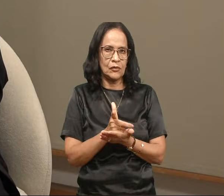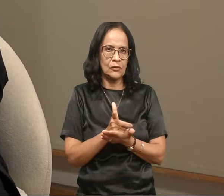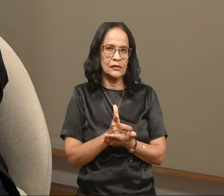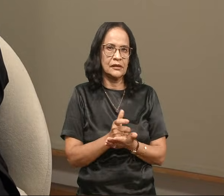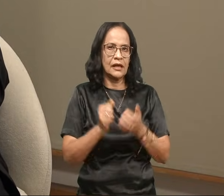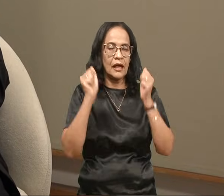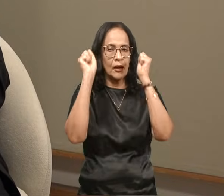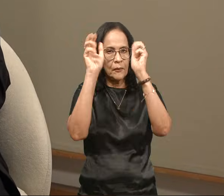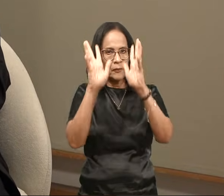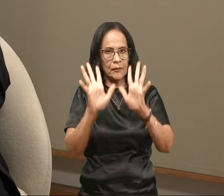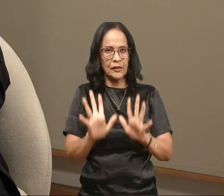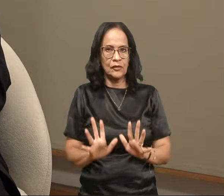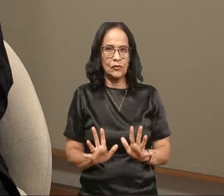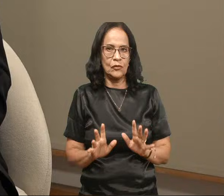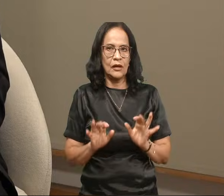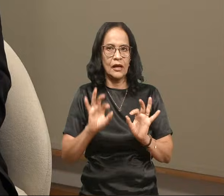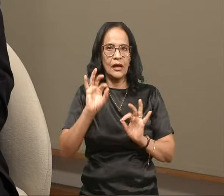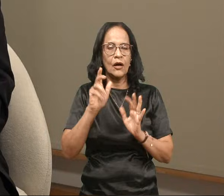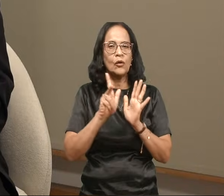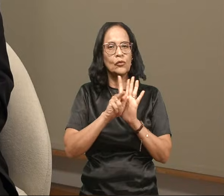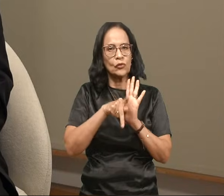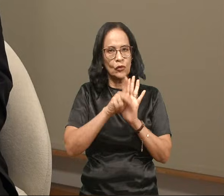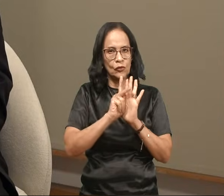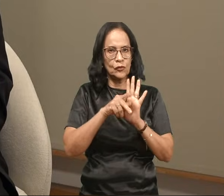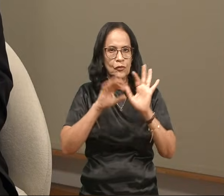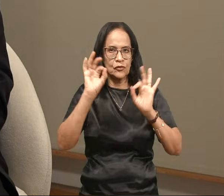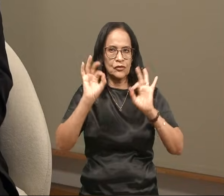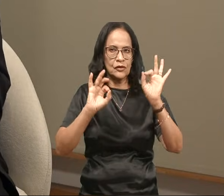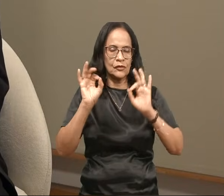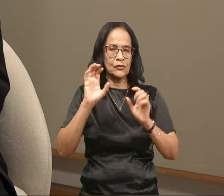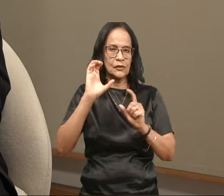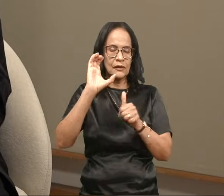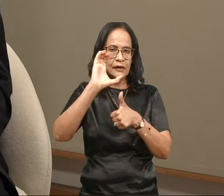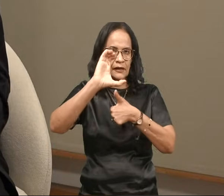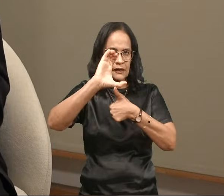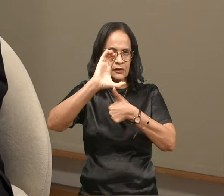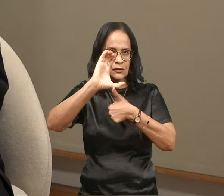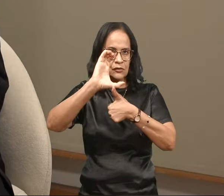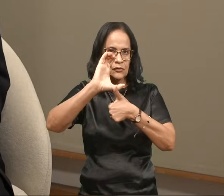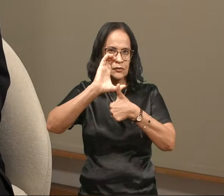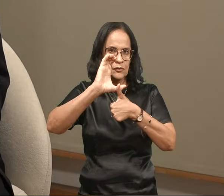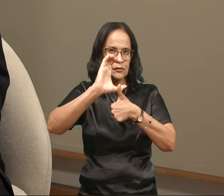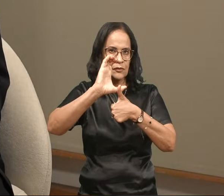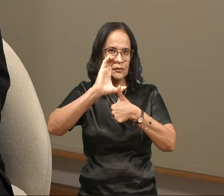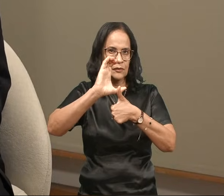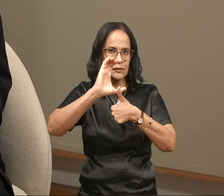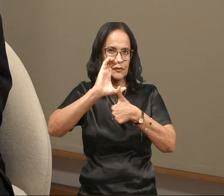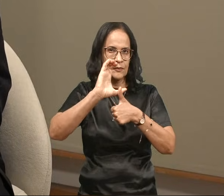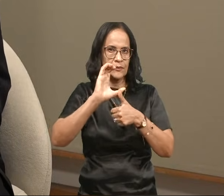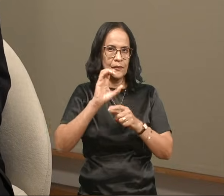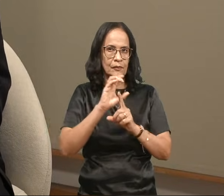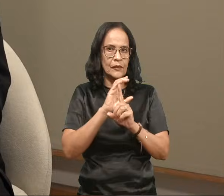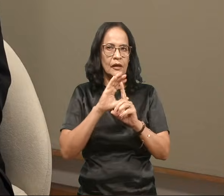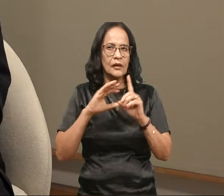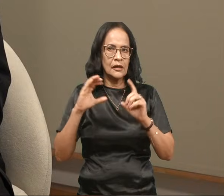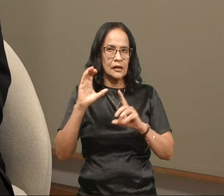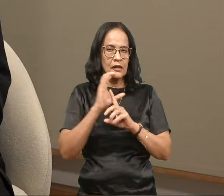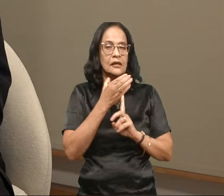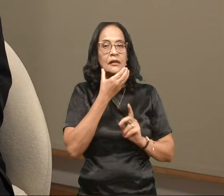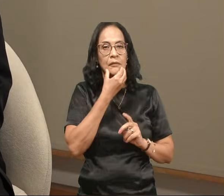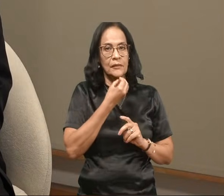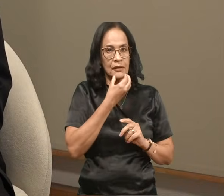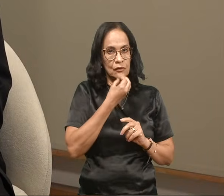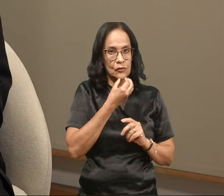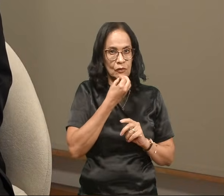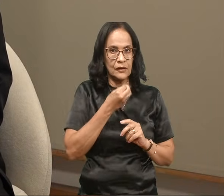abençoar o nosso projeto Cristolândia, tá bom? Então, desde o aumento ali de atendimento da Cristolândia masculina, também para